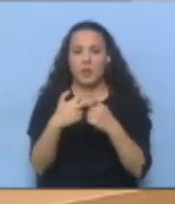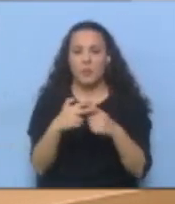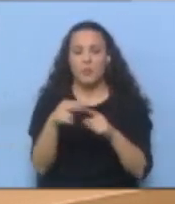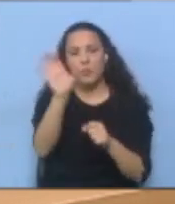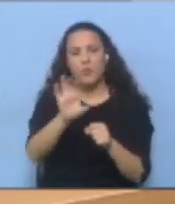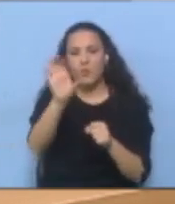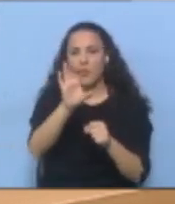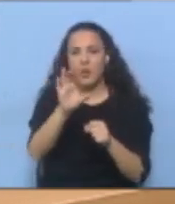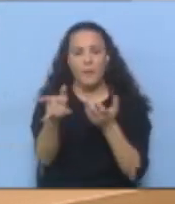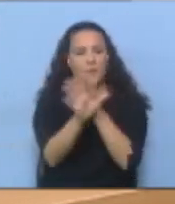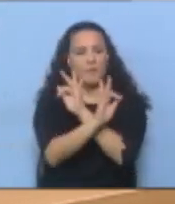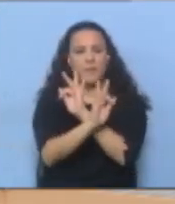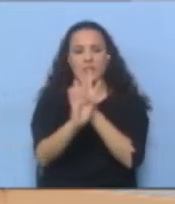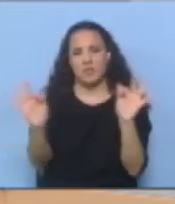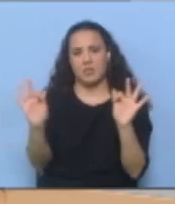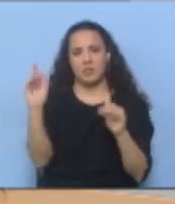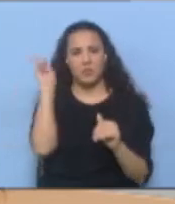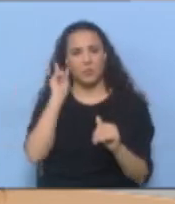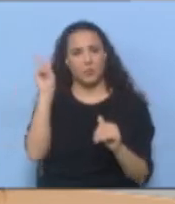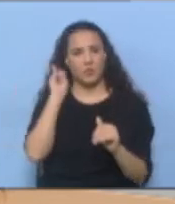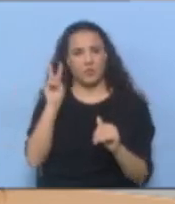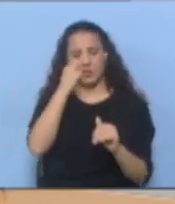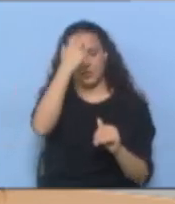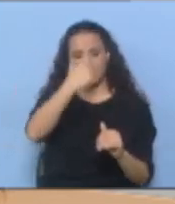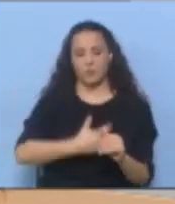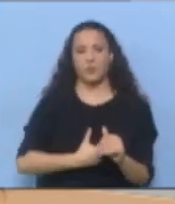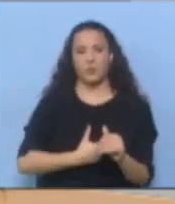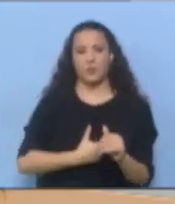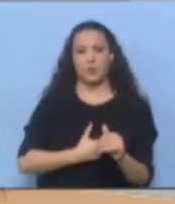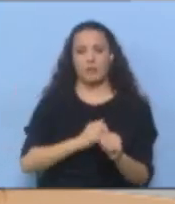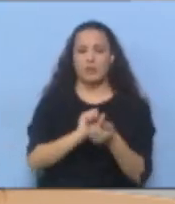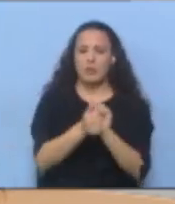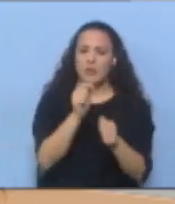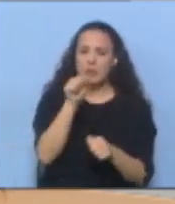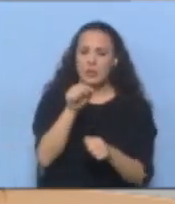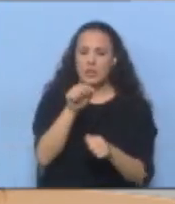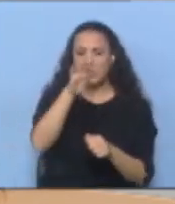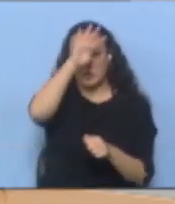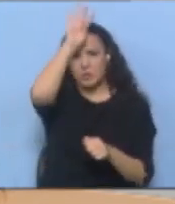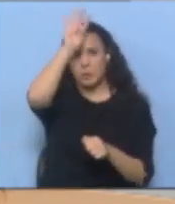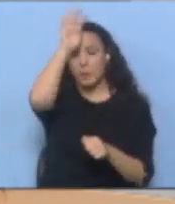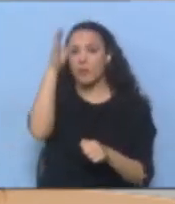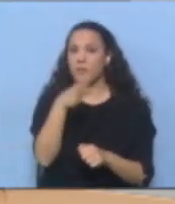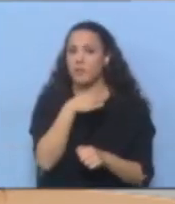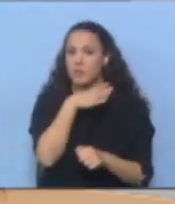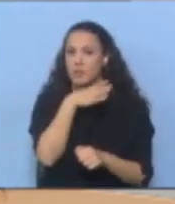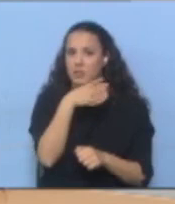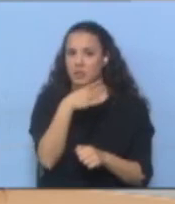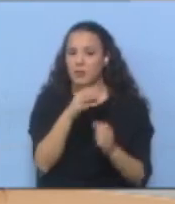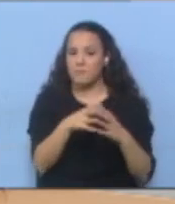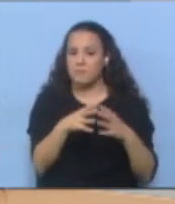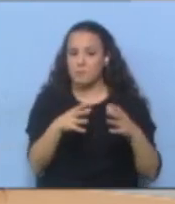educação para os valores. E para esse ginásio de que fala o Papa, acredito que, enfim, são cada vez mais os